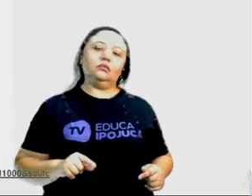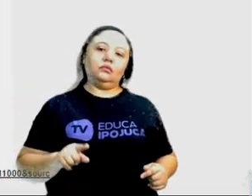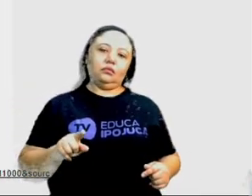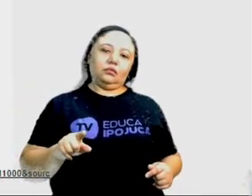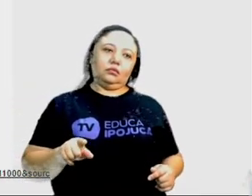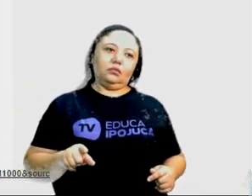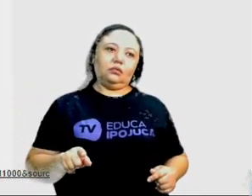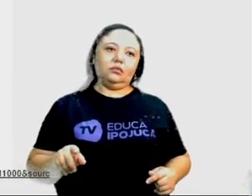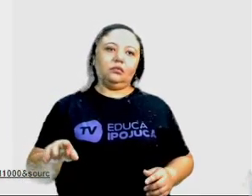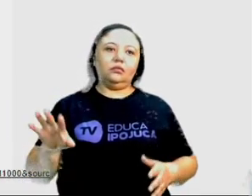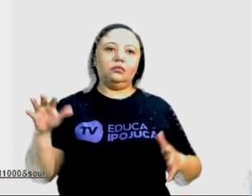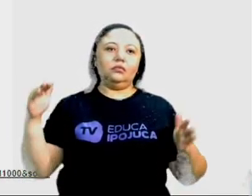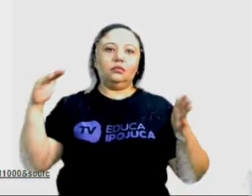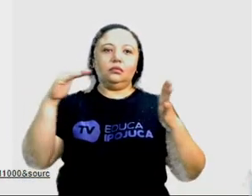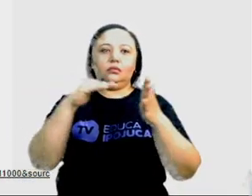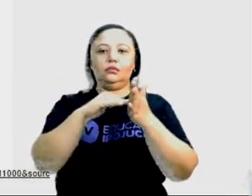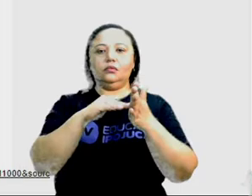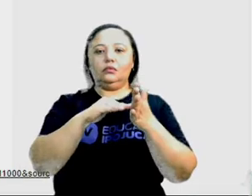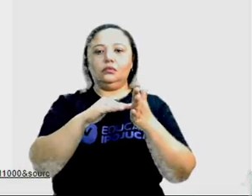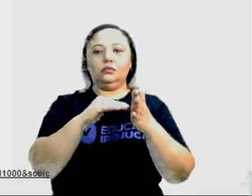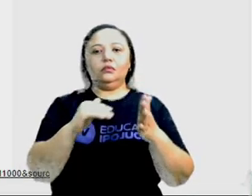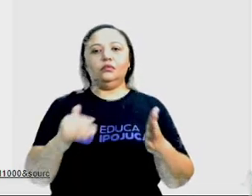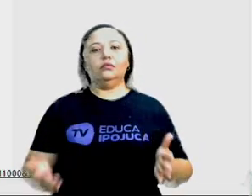Veja, até